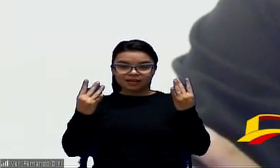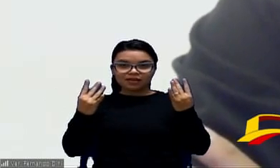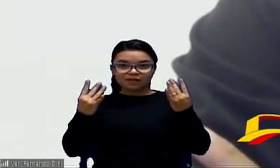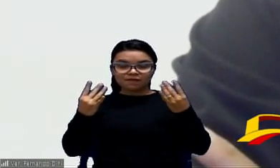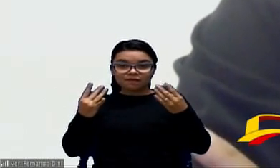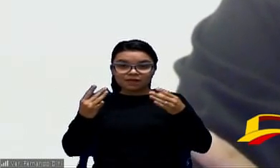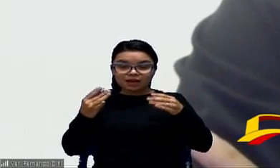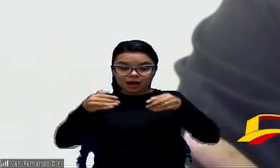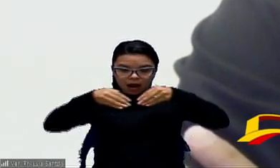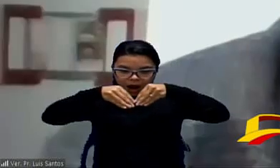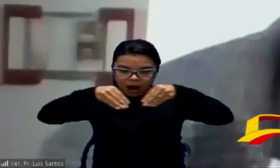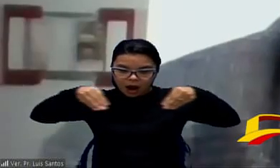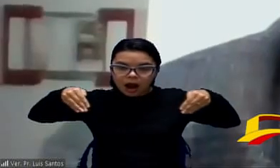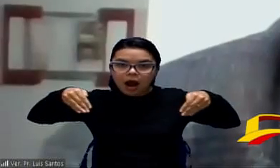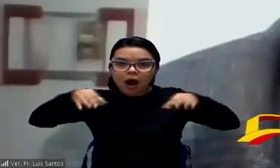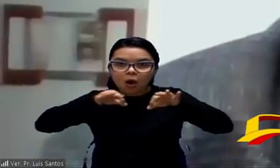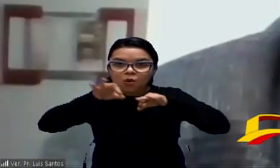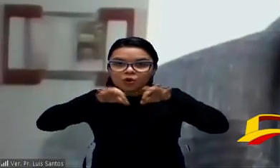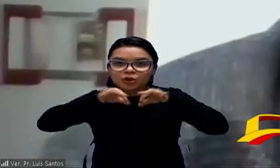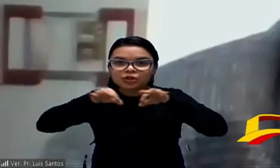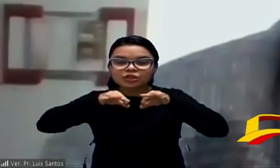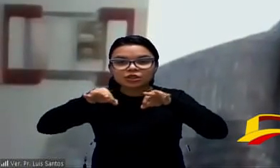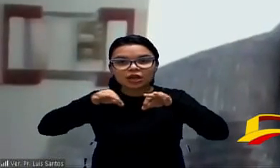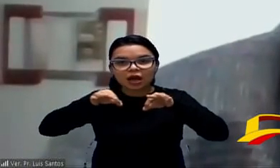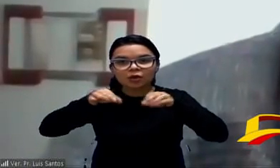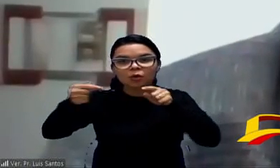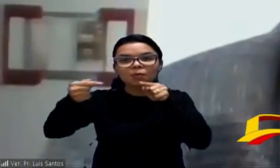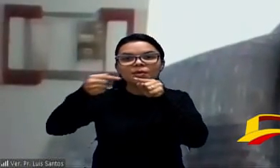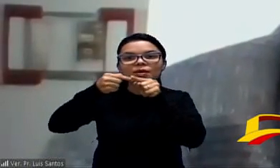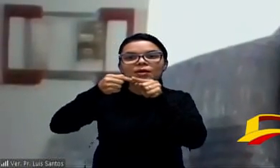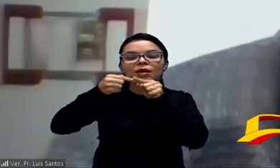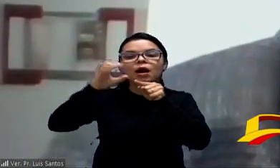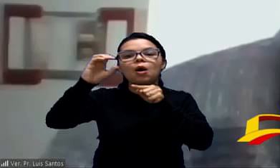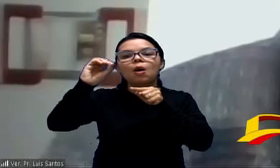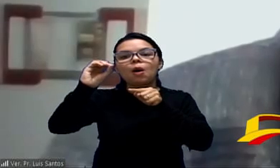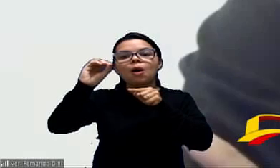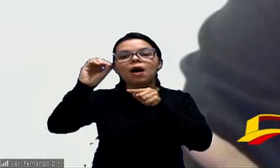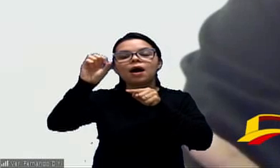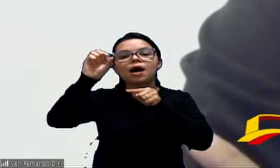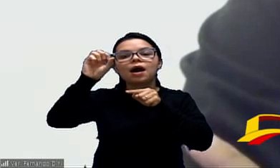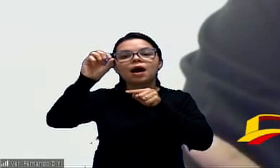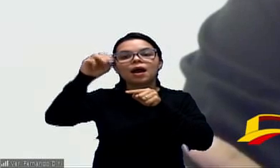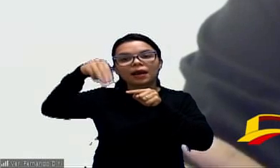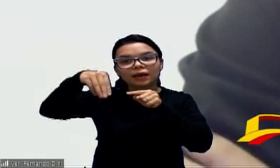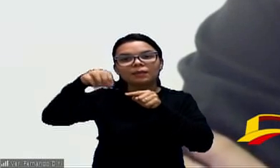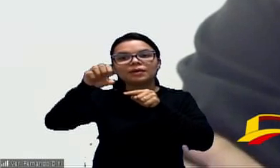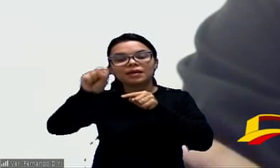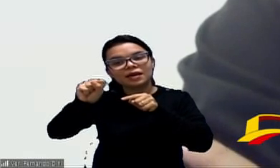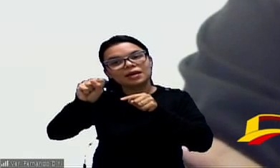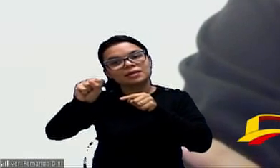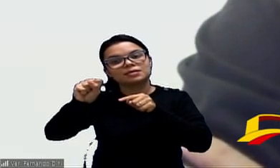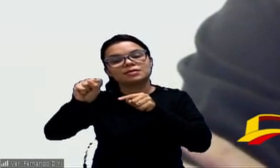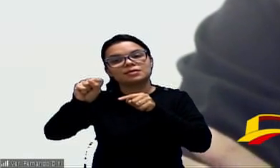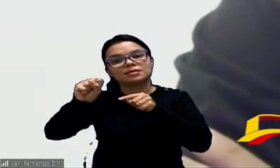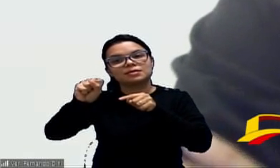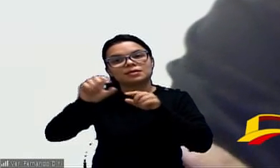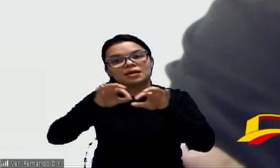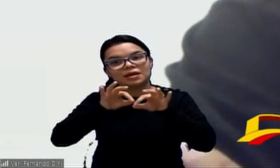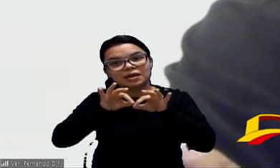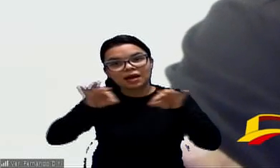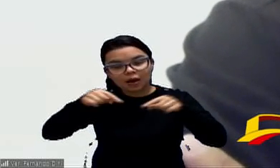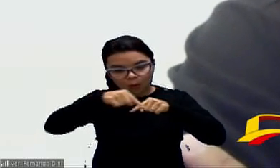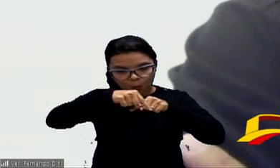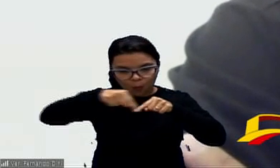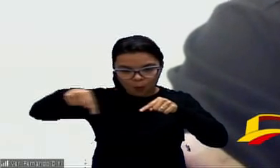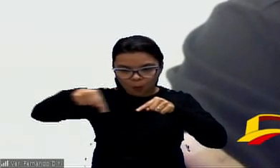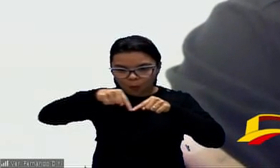pela OMS. Mas na calçada, como é que o banco vai fazer isso? Então, o banco que arrume um outro lugar para organizar essa fila,